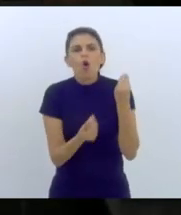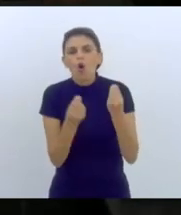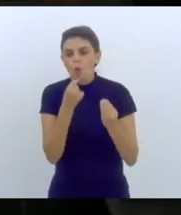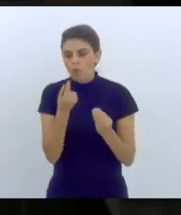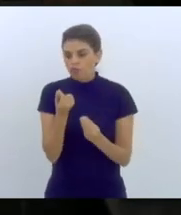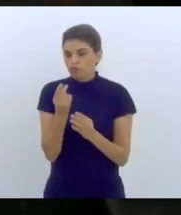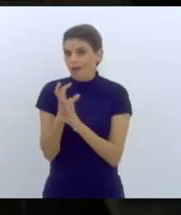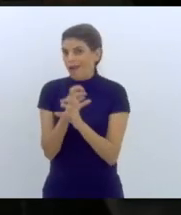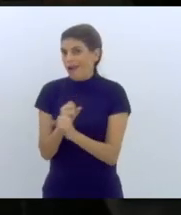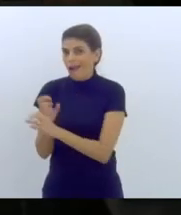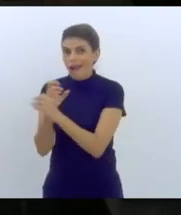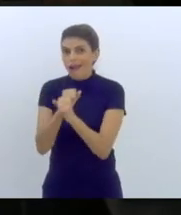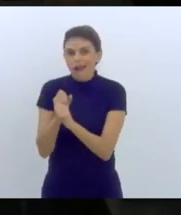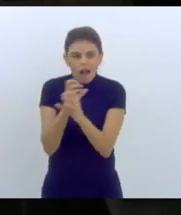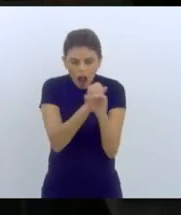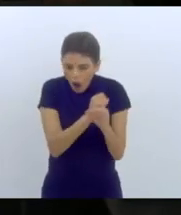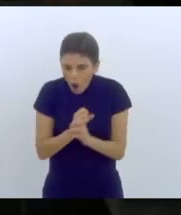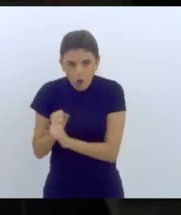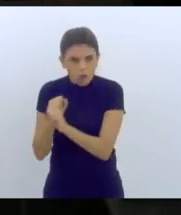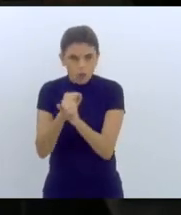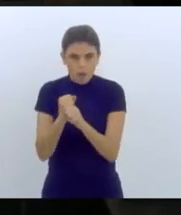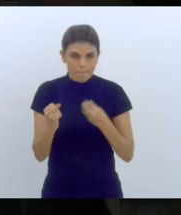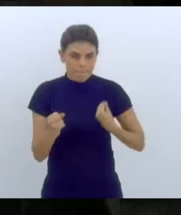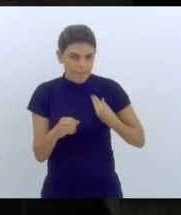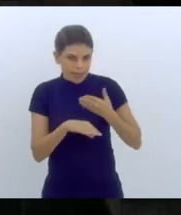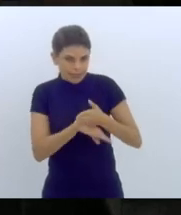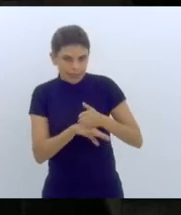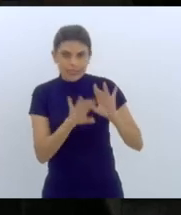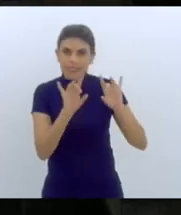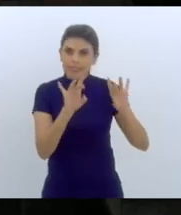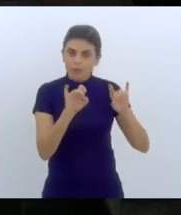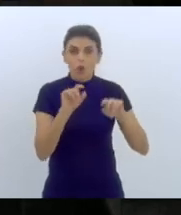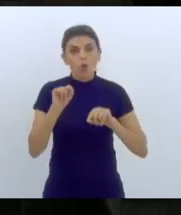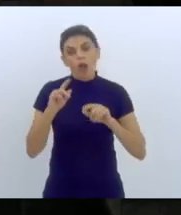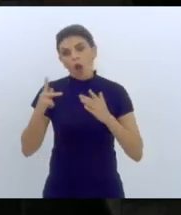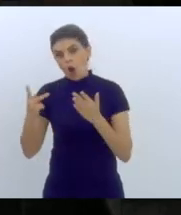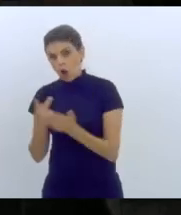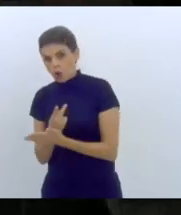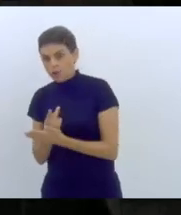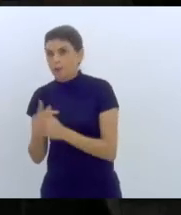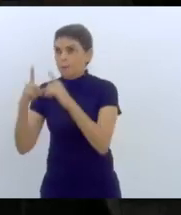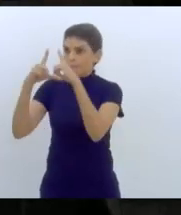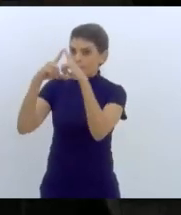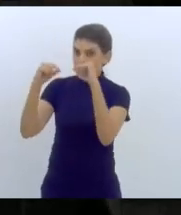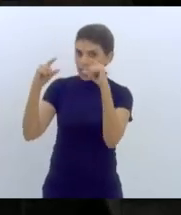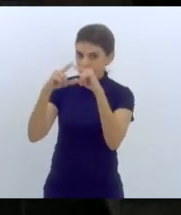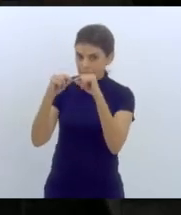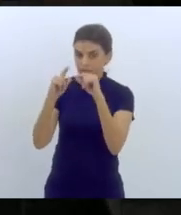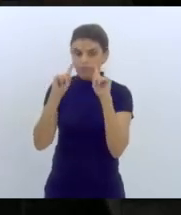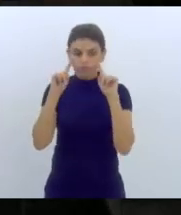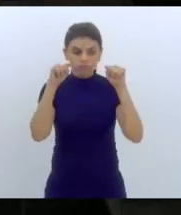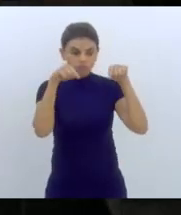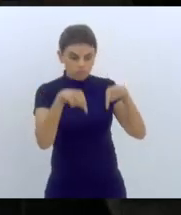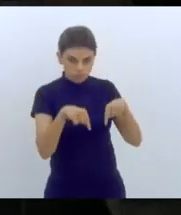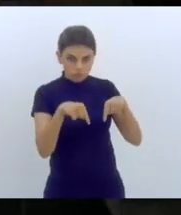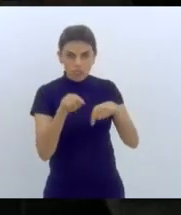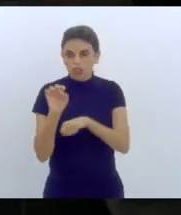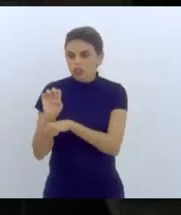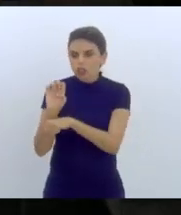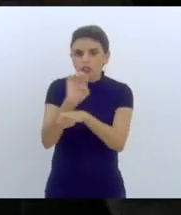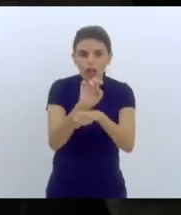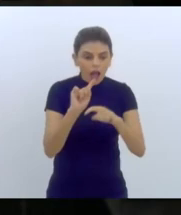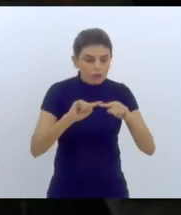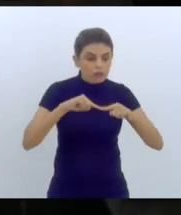das participações especiais? Daquilo que cabe à União, aos estados e municípios. É como